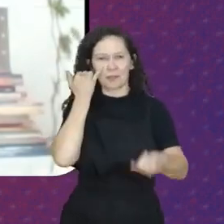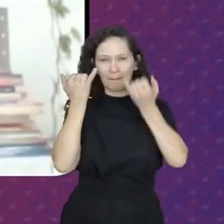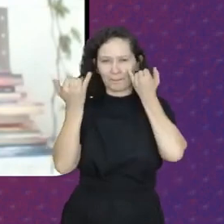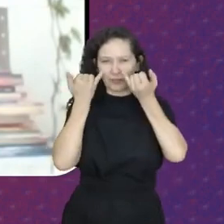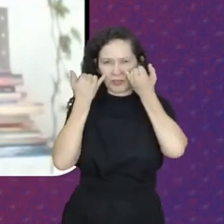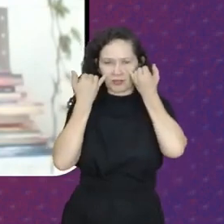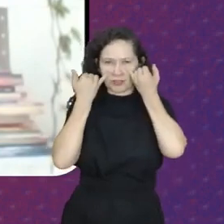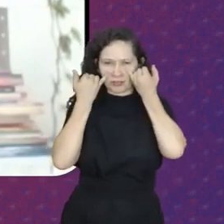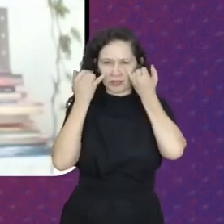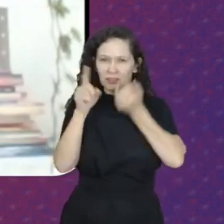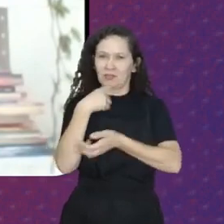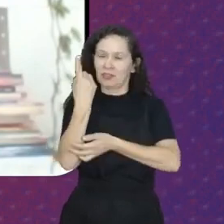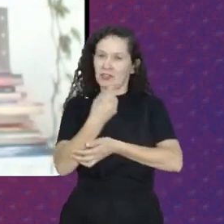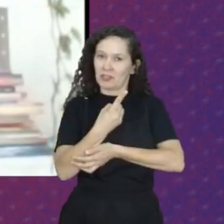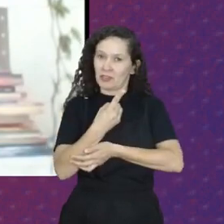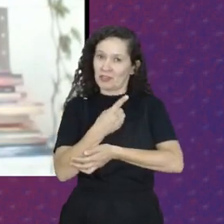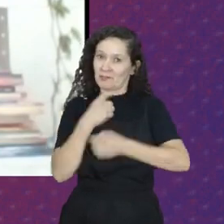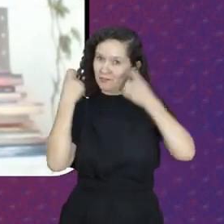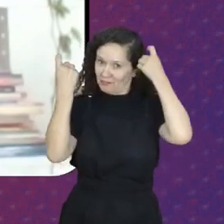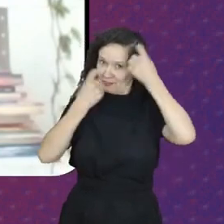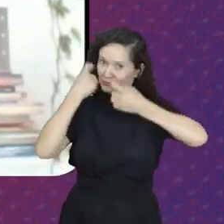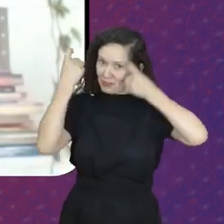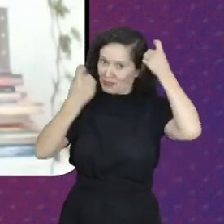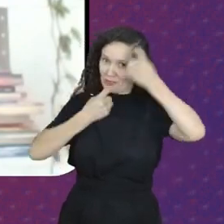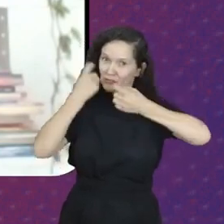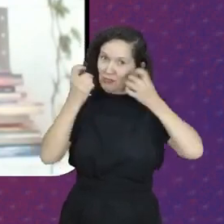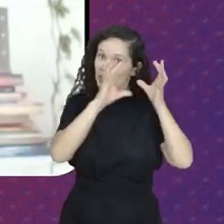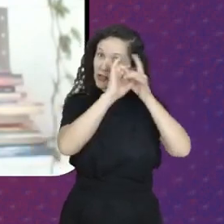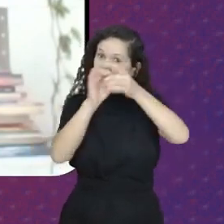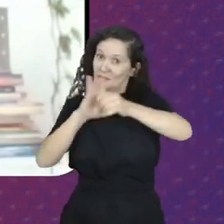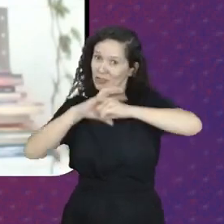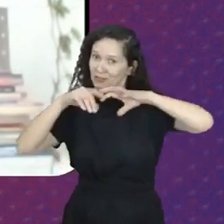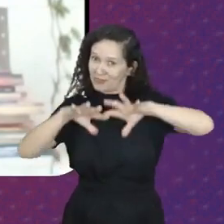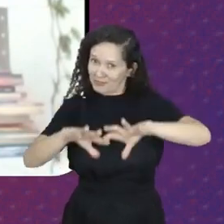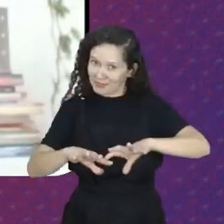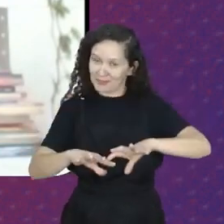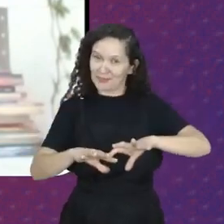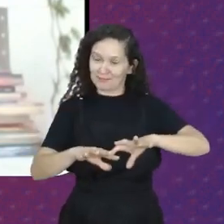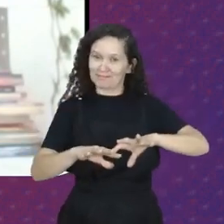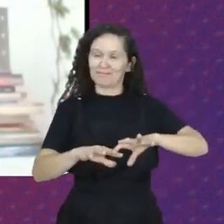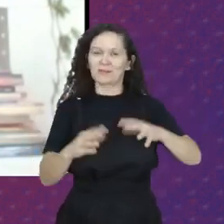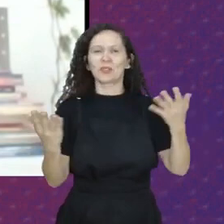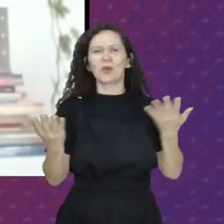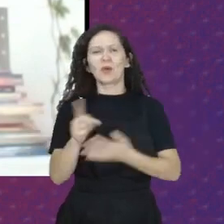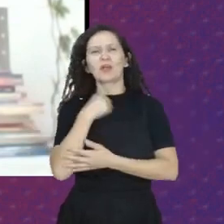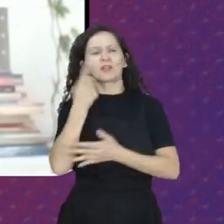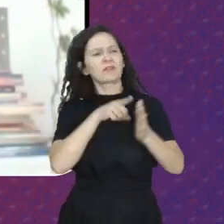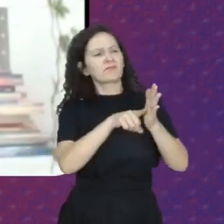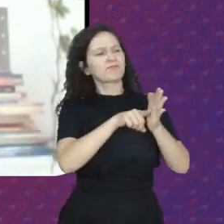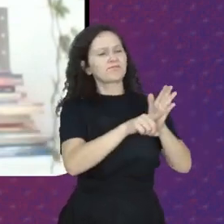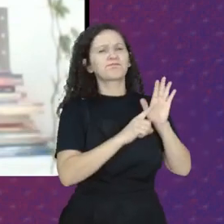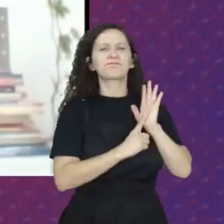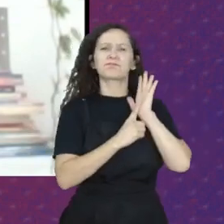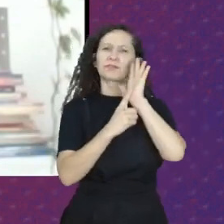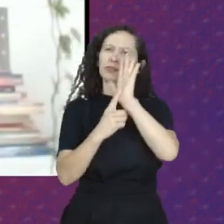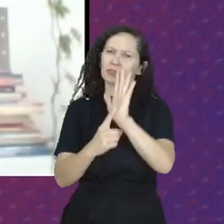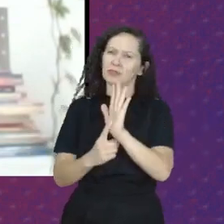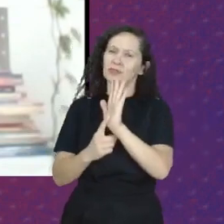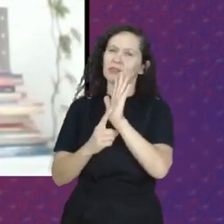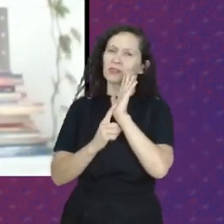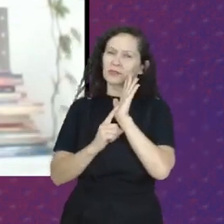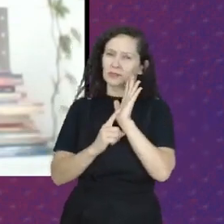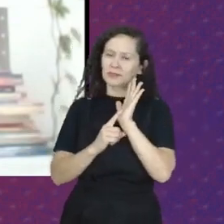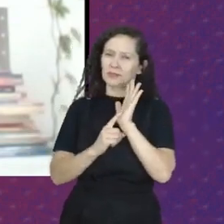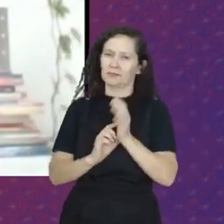elas se tornaram, então, mais preocupantes agora no contexto da pandemia, né, onde estudos mostraram